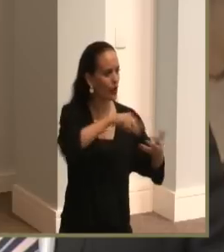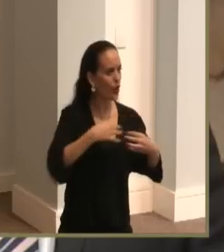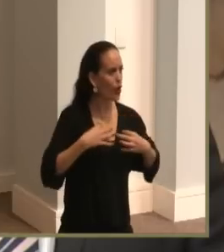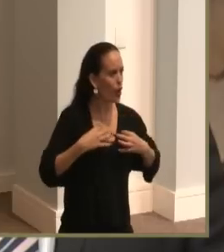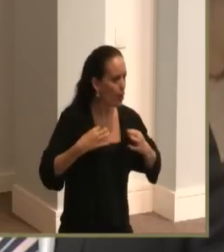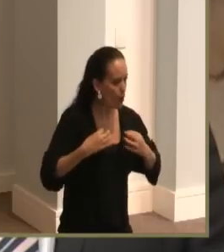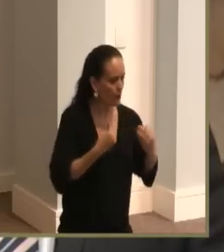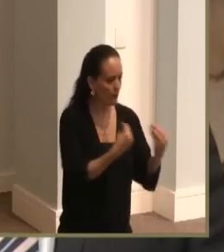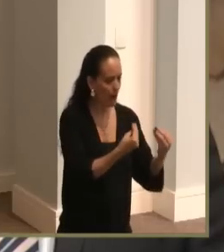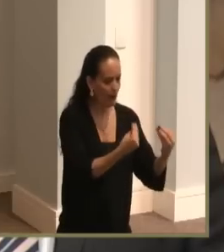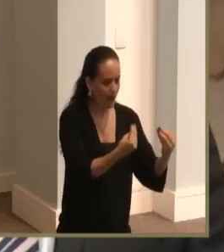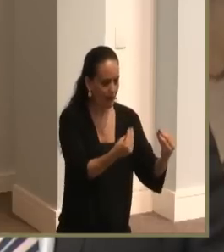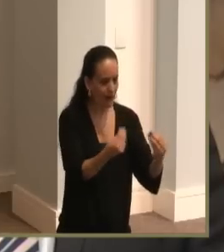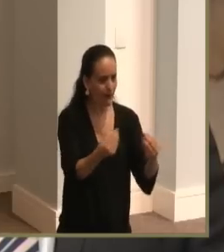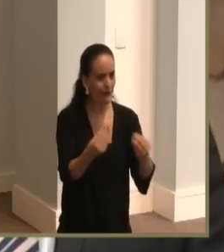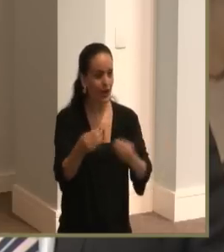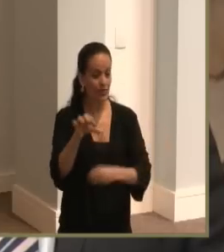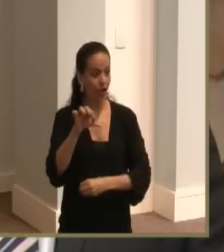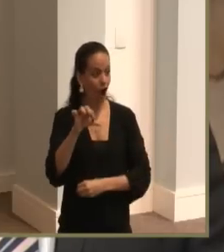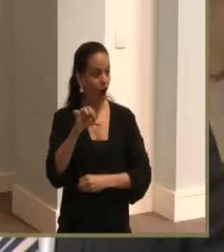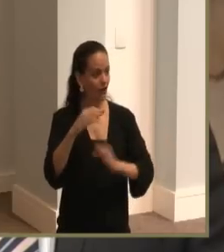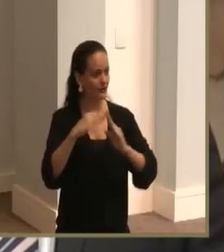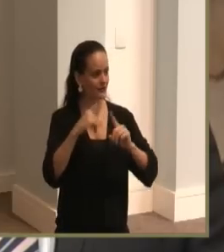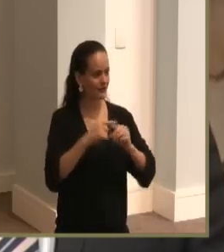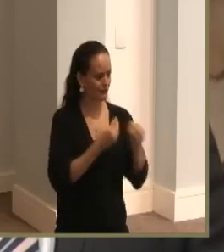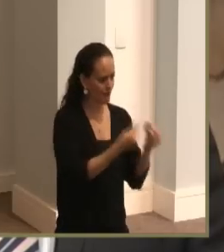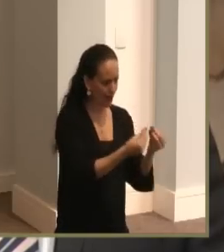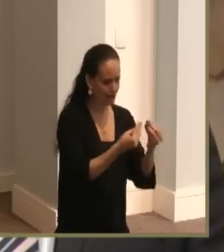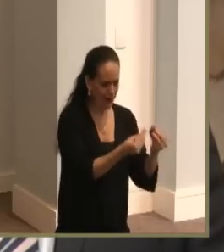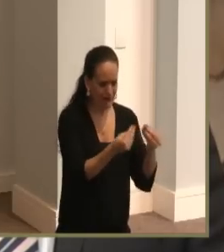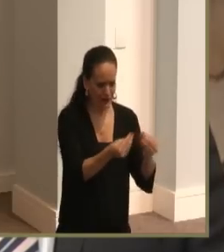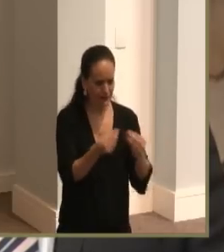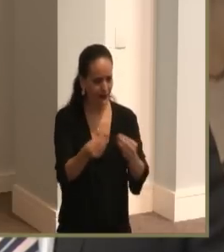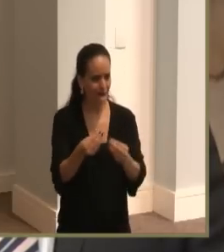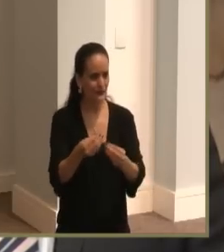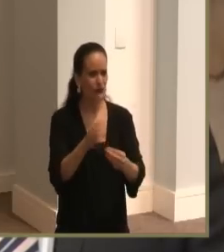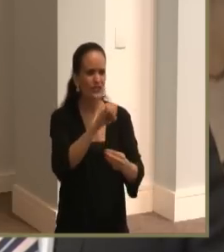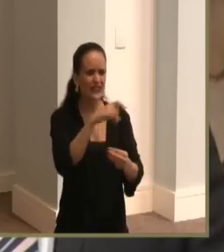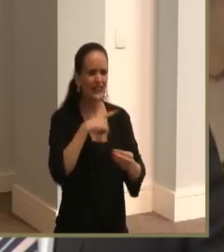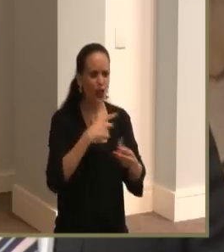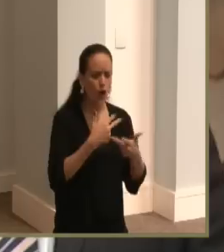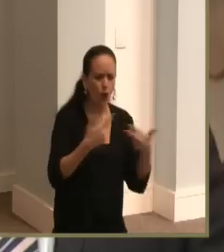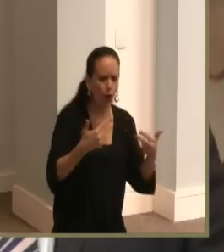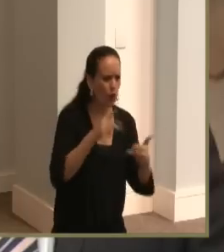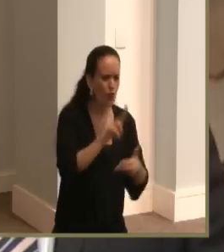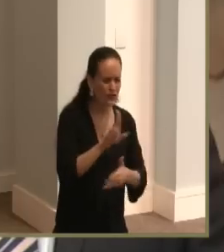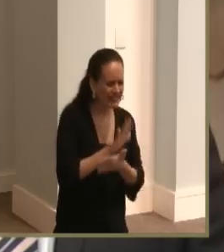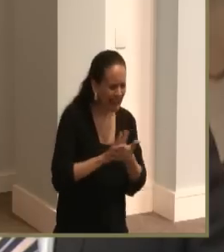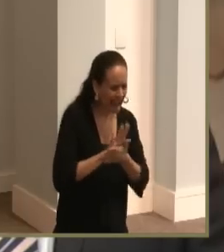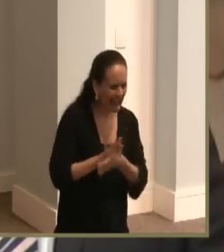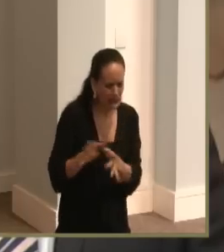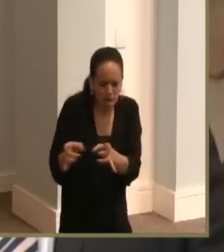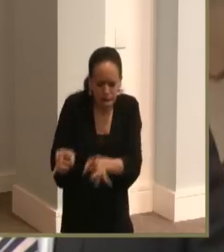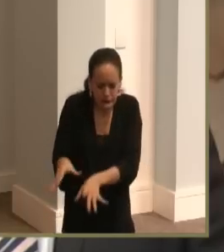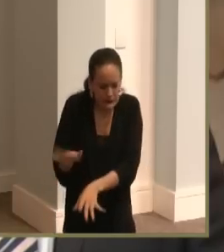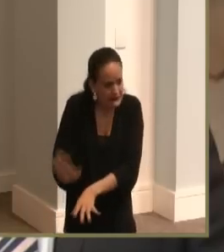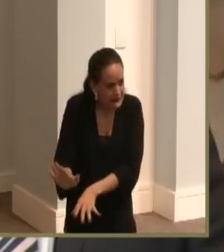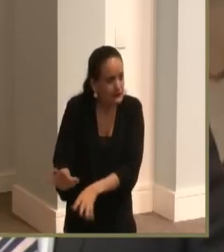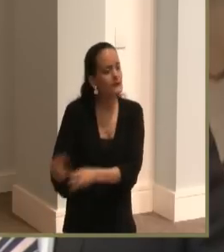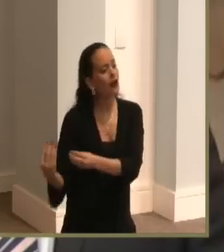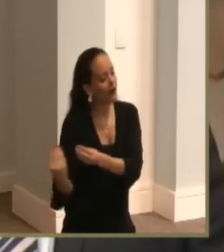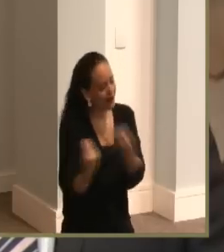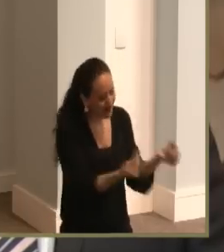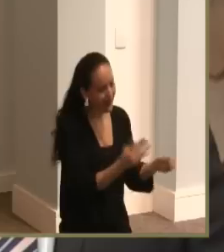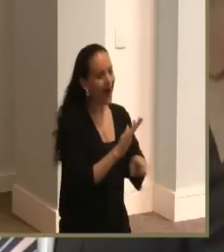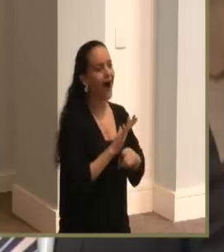que são abençoadas. Então, qualquer coisa que você possa ajudar, com donativos, qualquer material, será muito bem-vindo. Eu